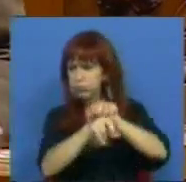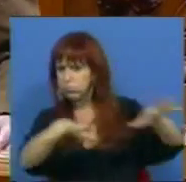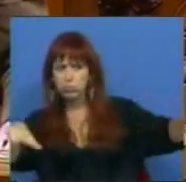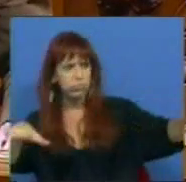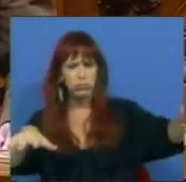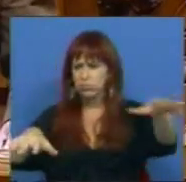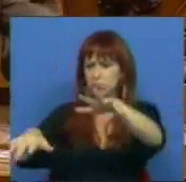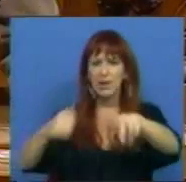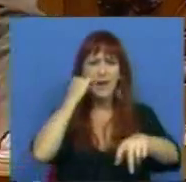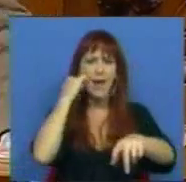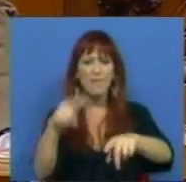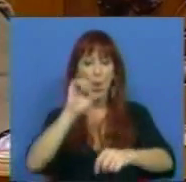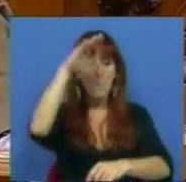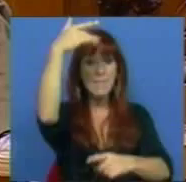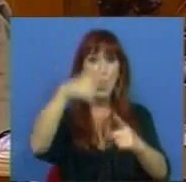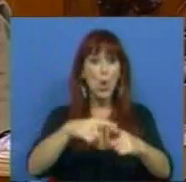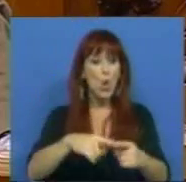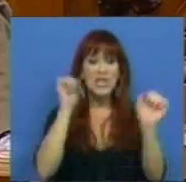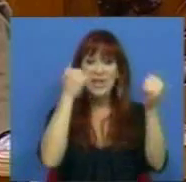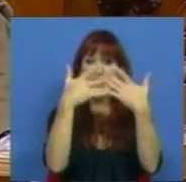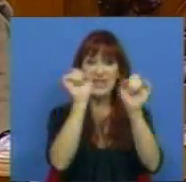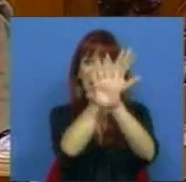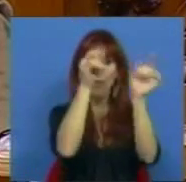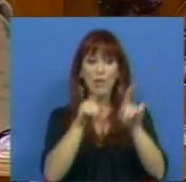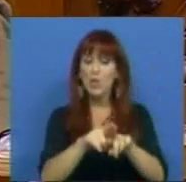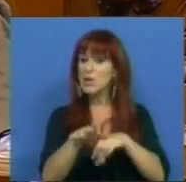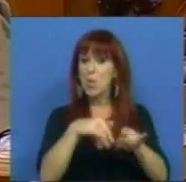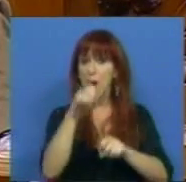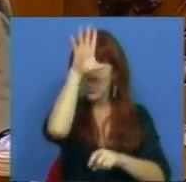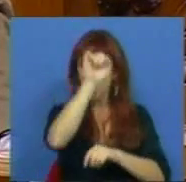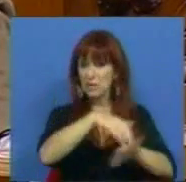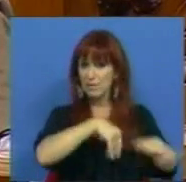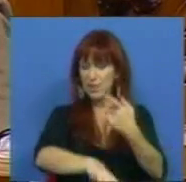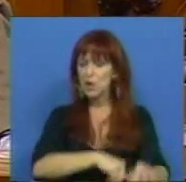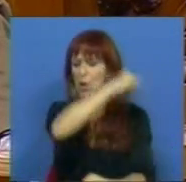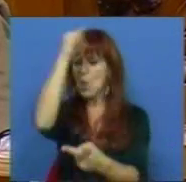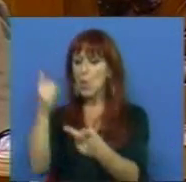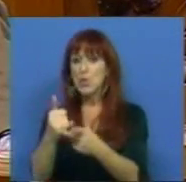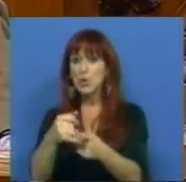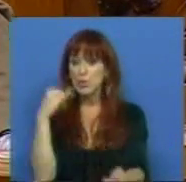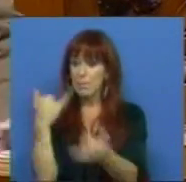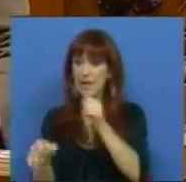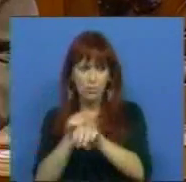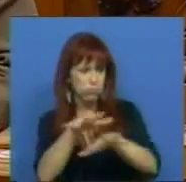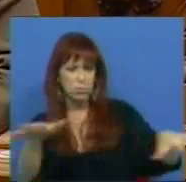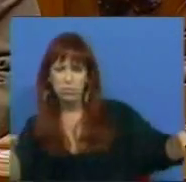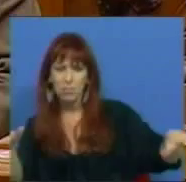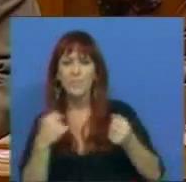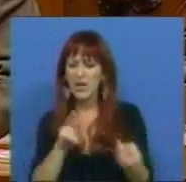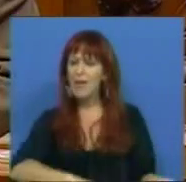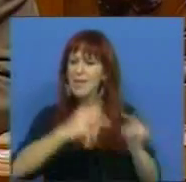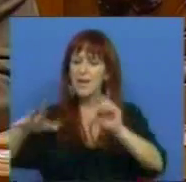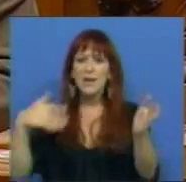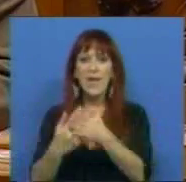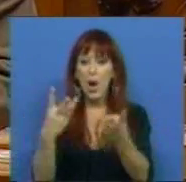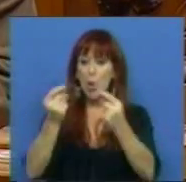enorme gravidade. O primeiro é a falta de transparência dos atos do Estado. E o segundo risco sistémico é a transferência para